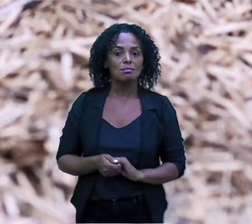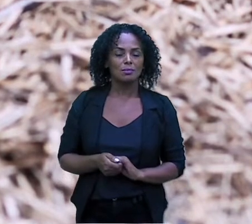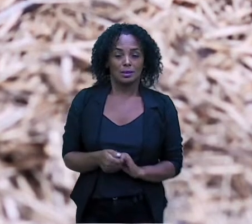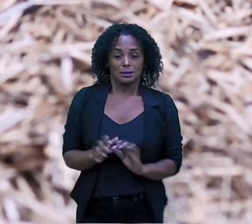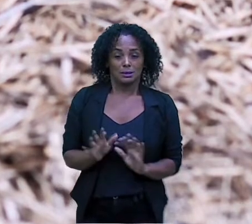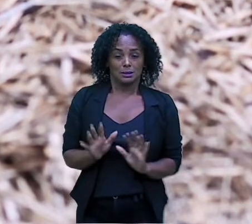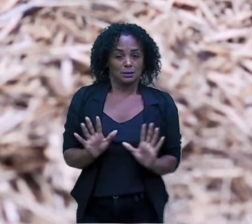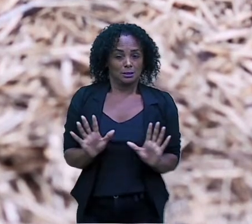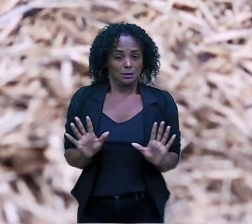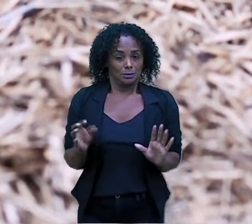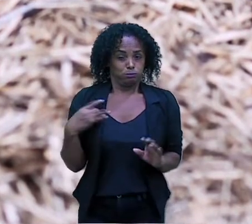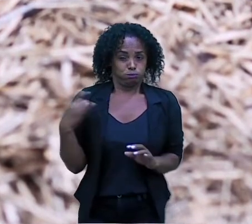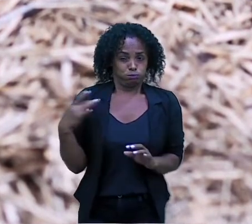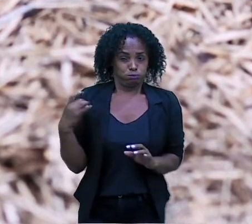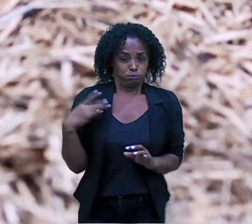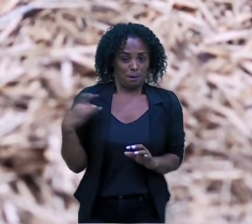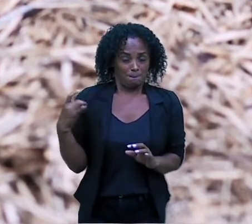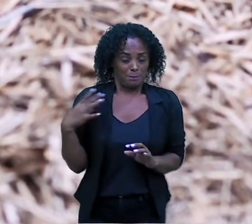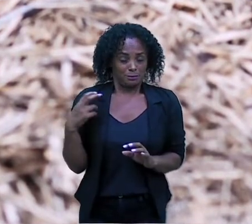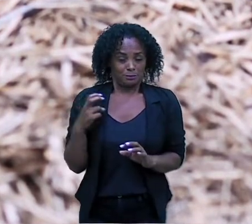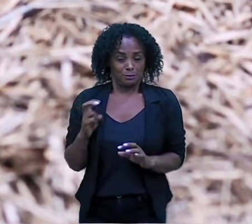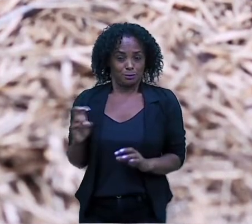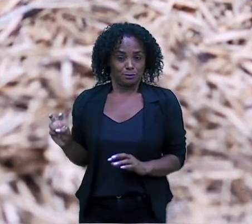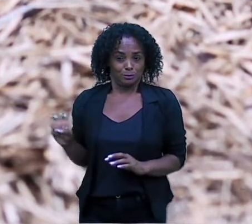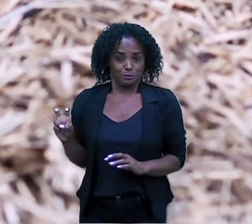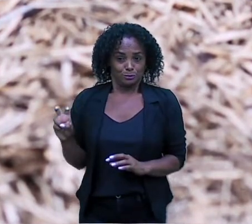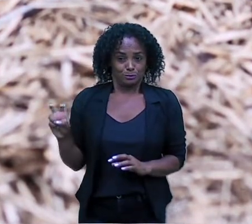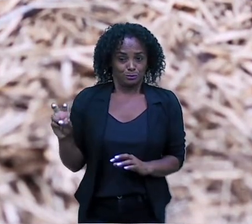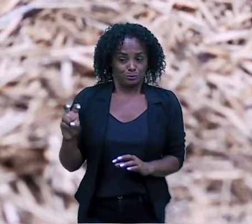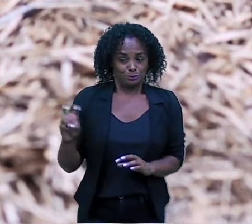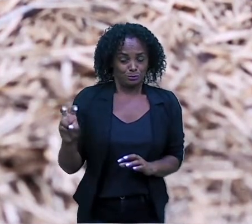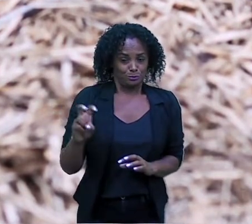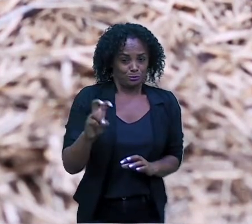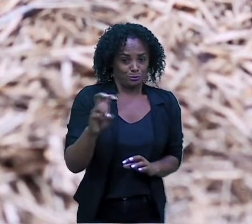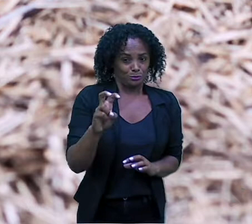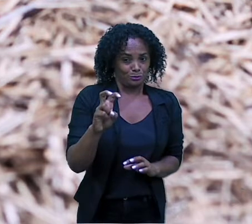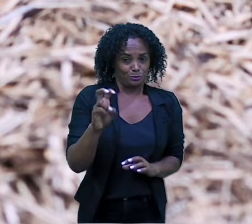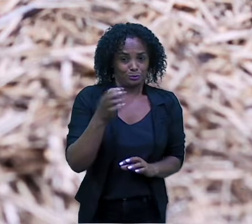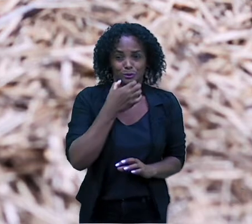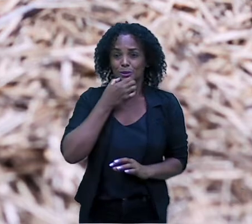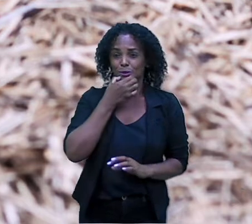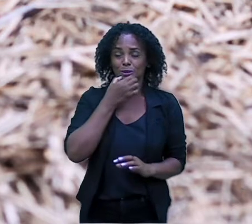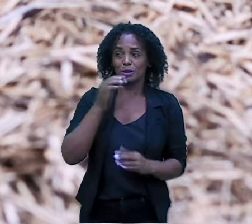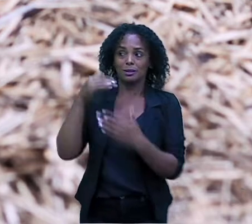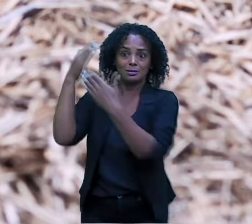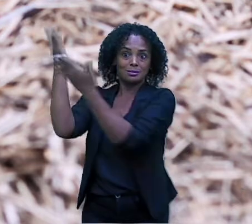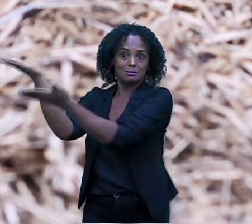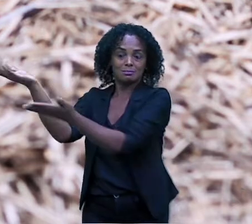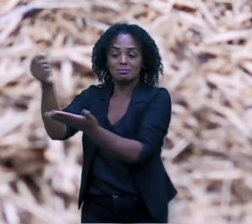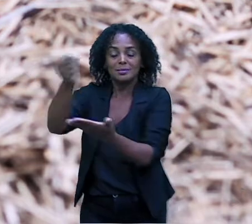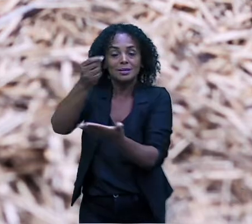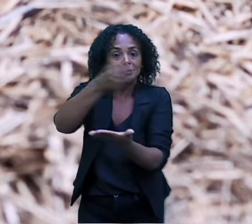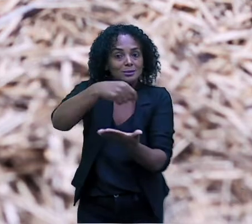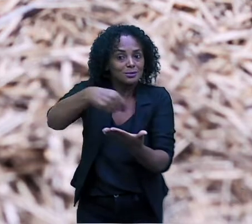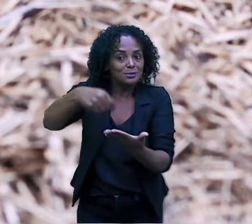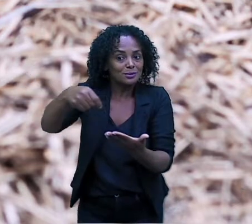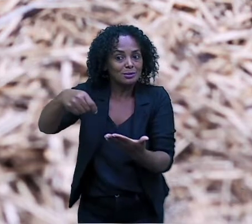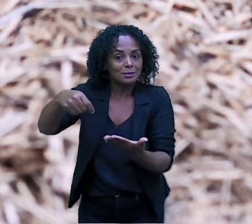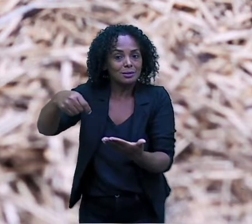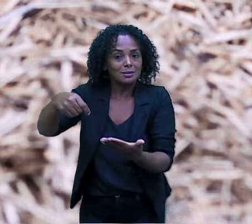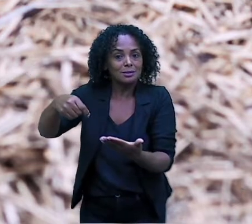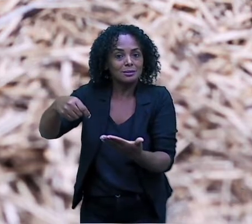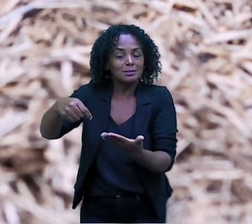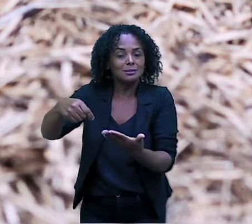tenho pavor de cobra. Cobra em inglês, snake.